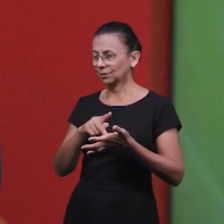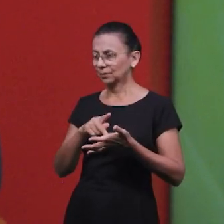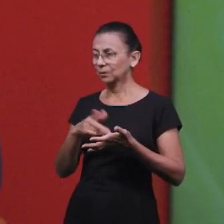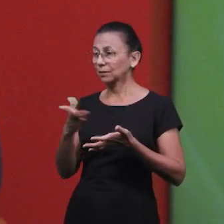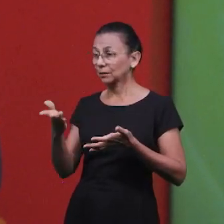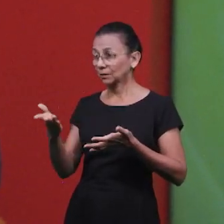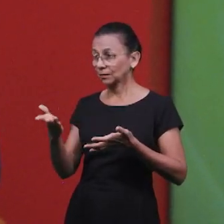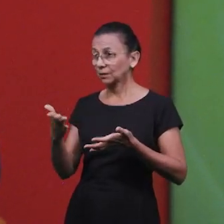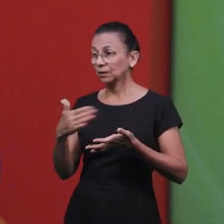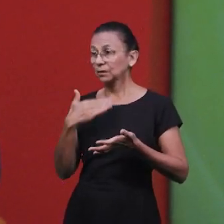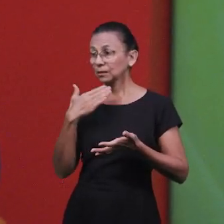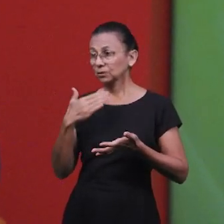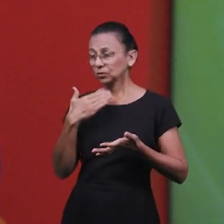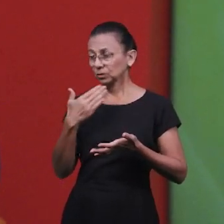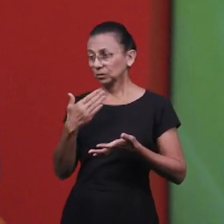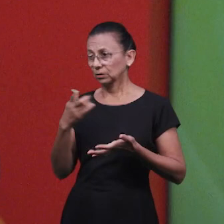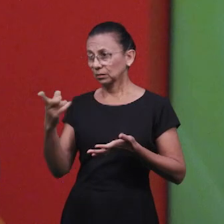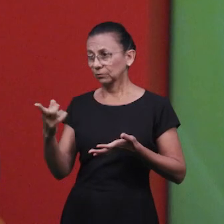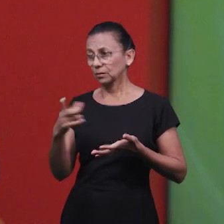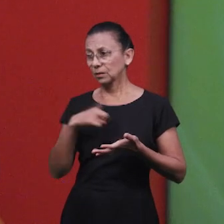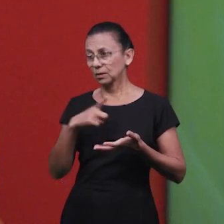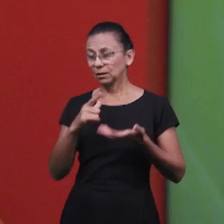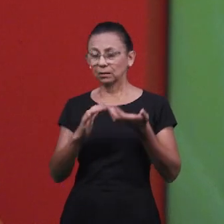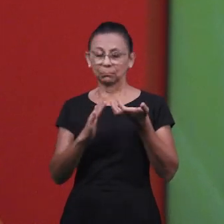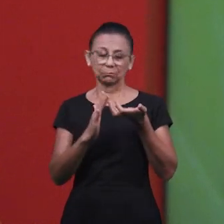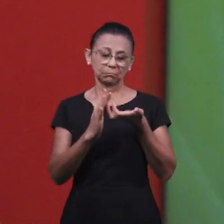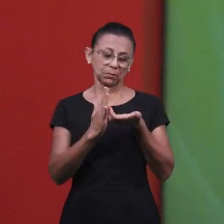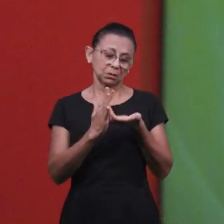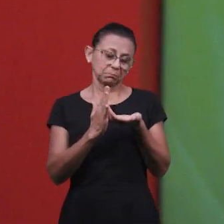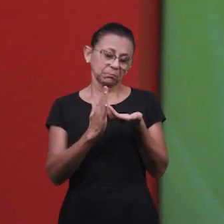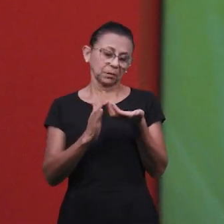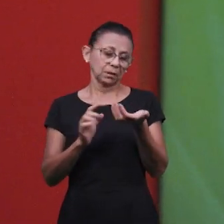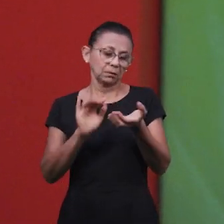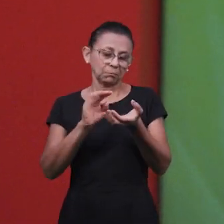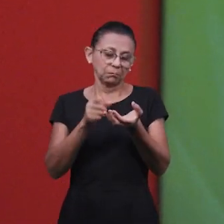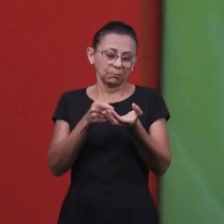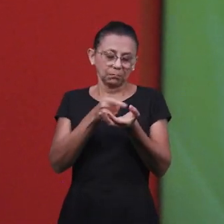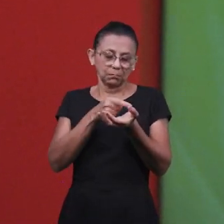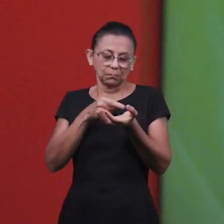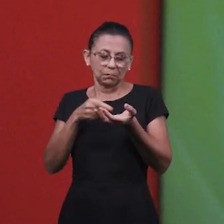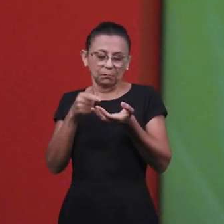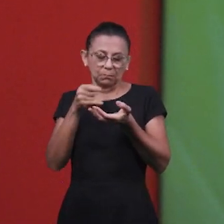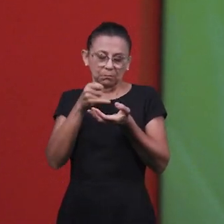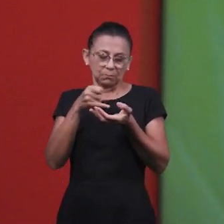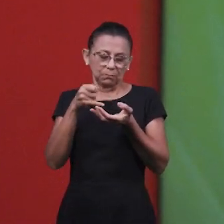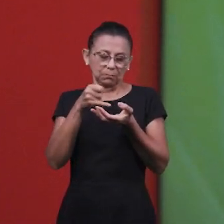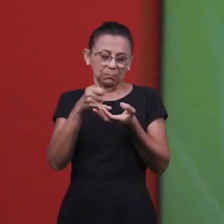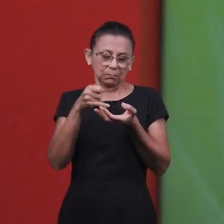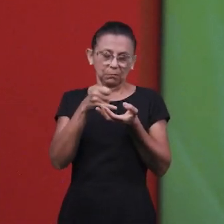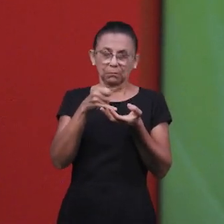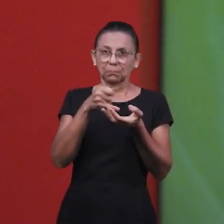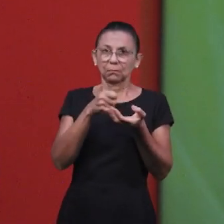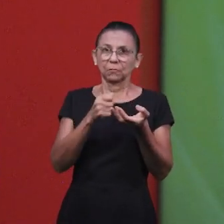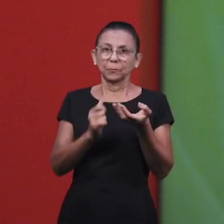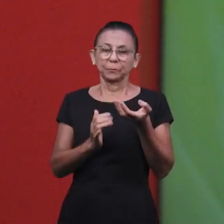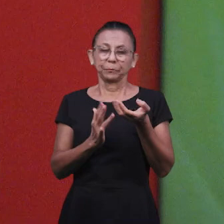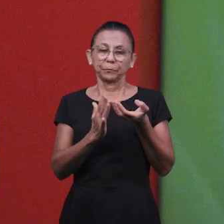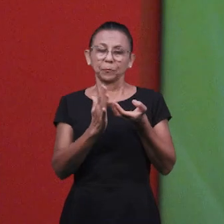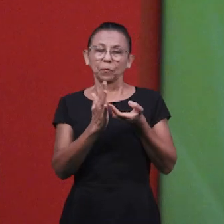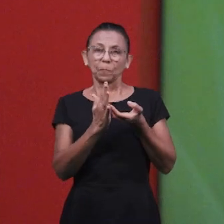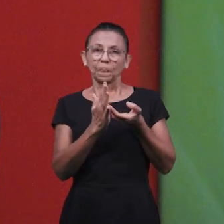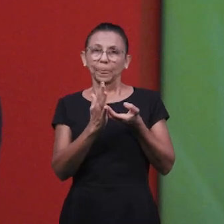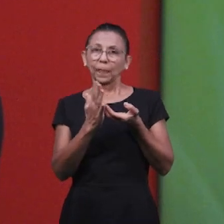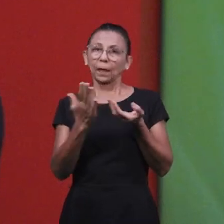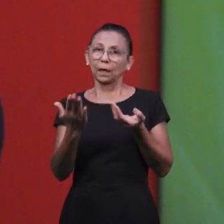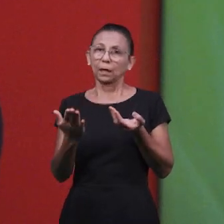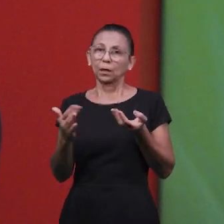Não é, Josias? É isso então, mesmo. O que adianta você ter uma candeia? A hora que nós vivemos